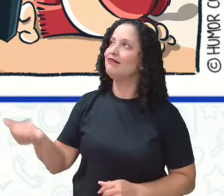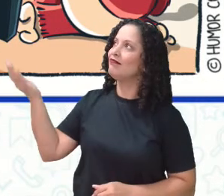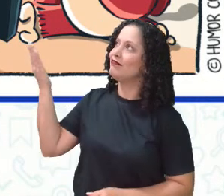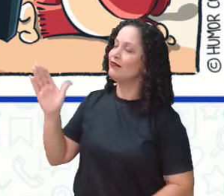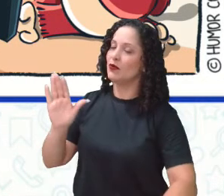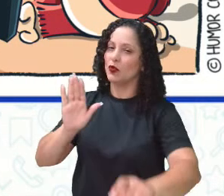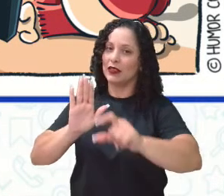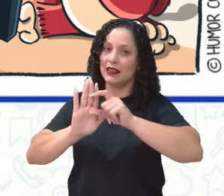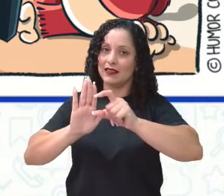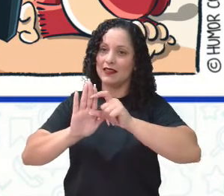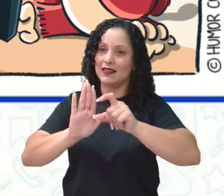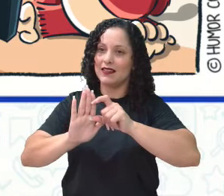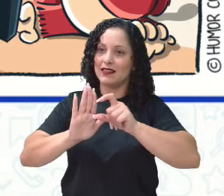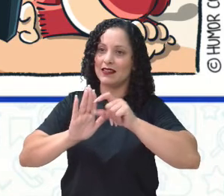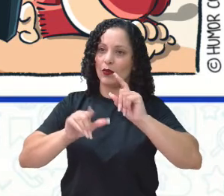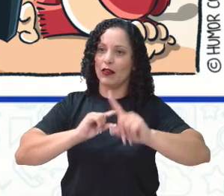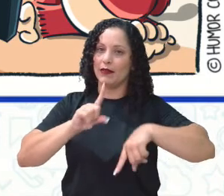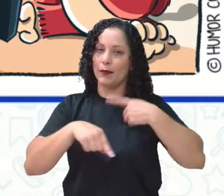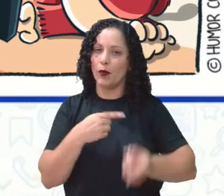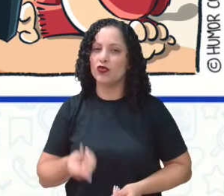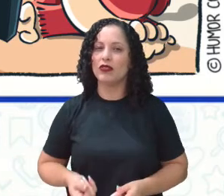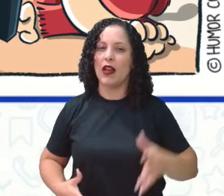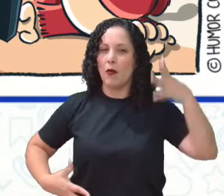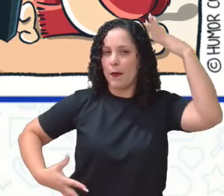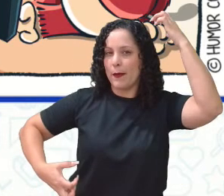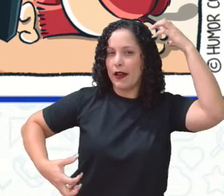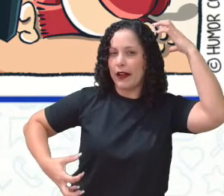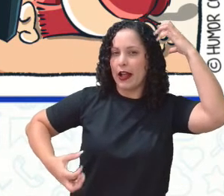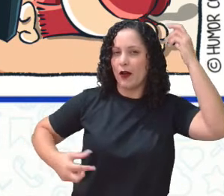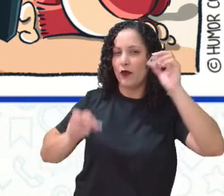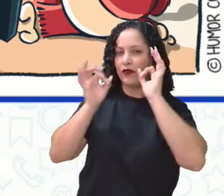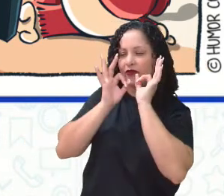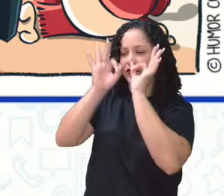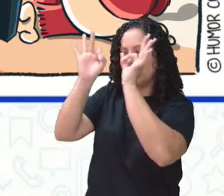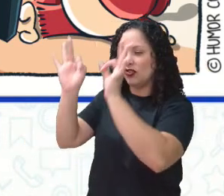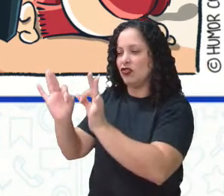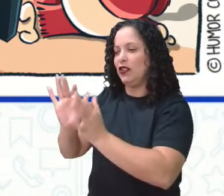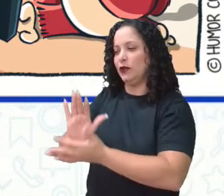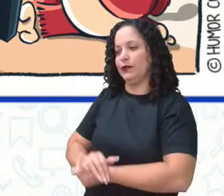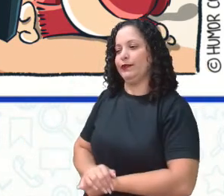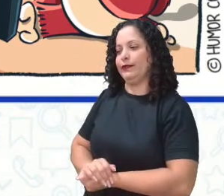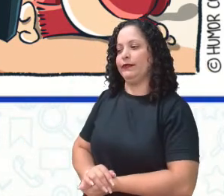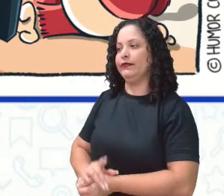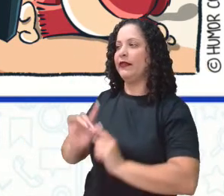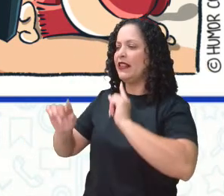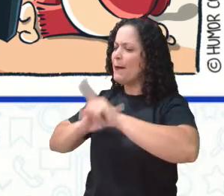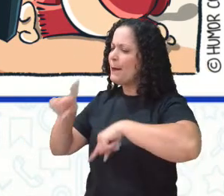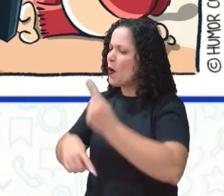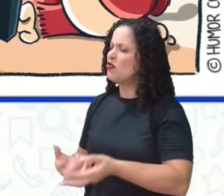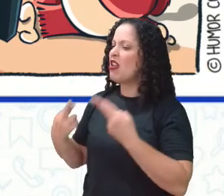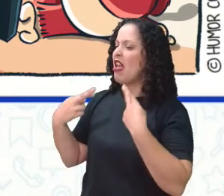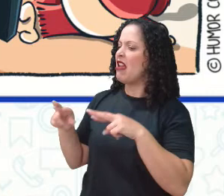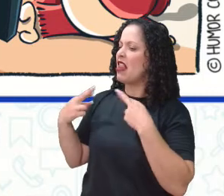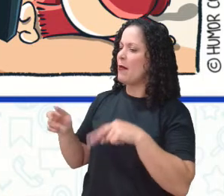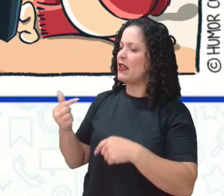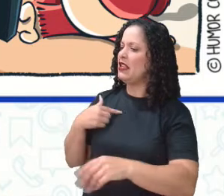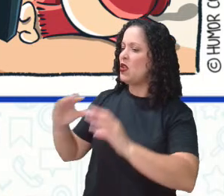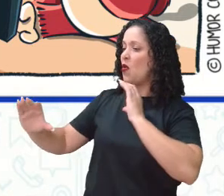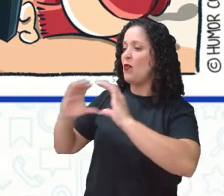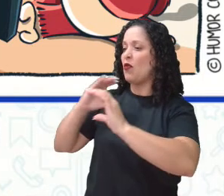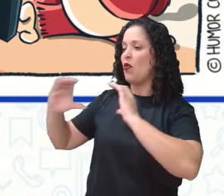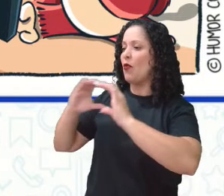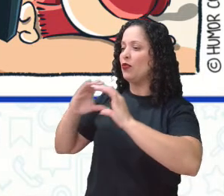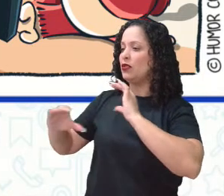Depois eles reclamam, Caco, pensando, assistindo a televisão. Depois eles reclamam que eu me comunico